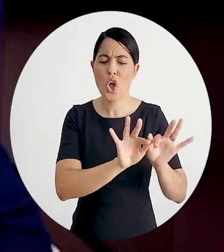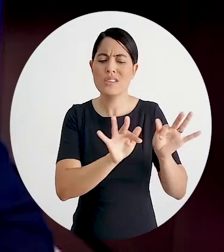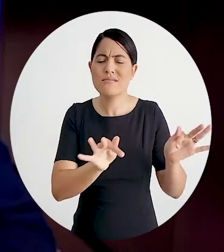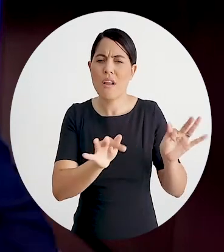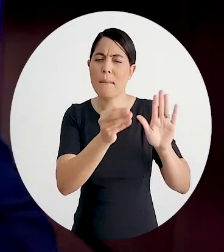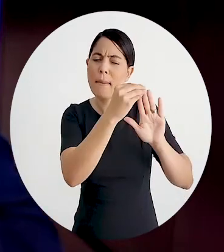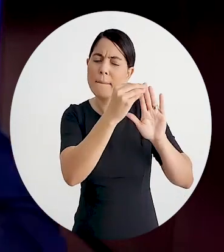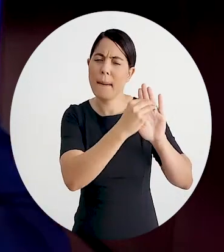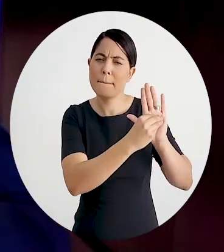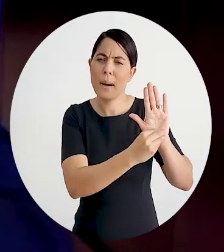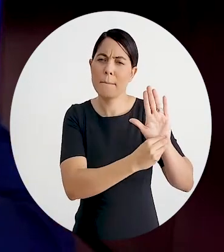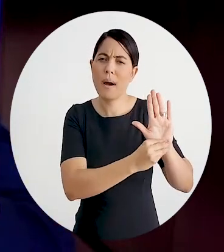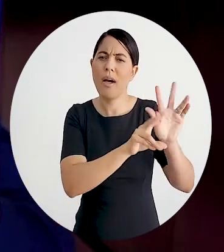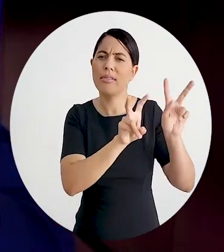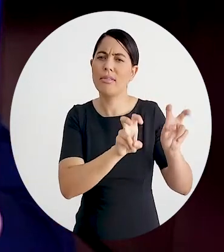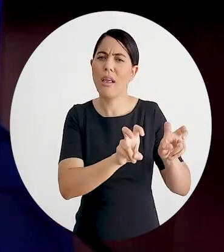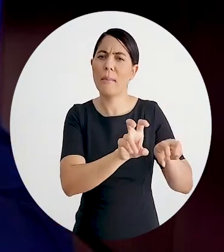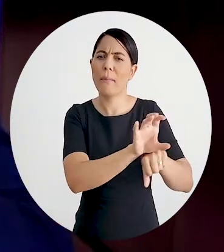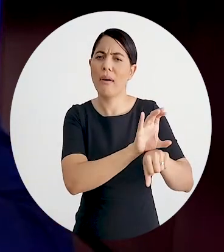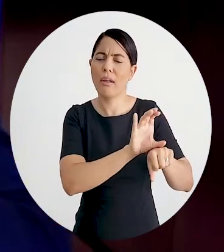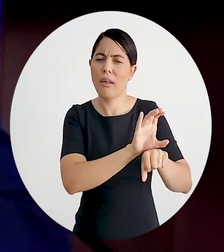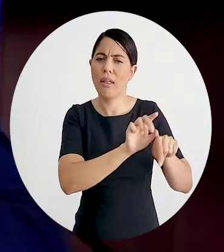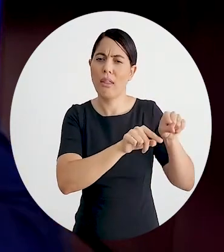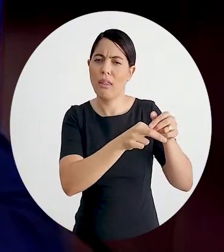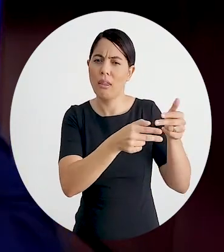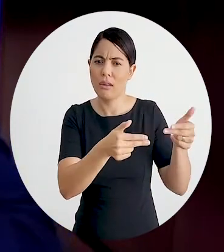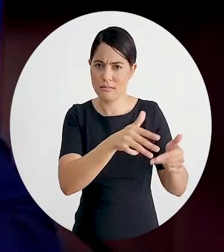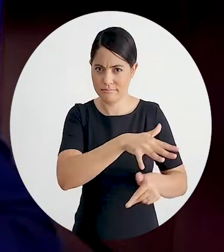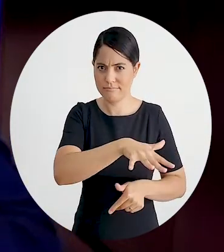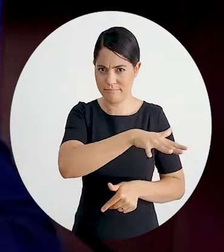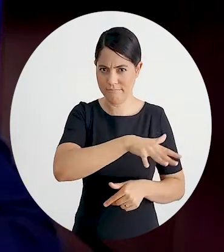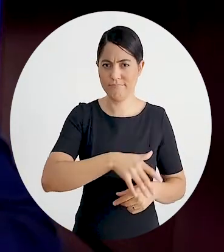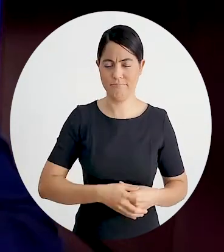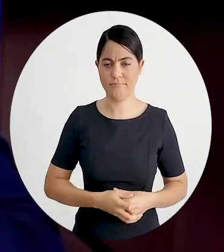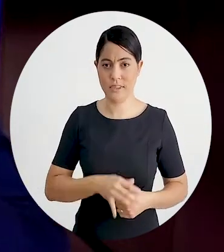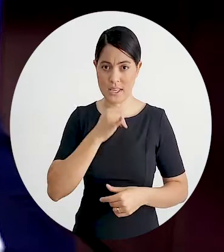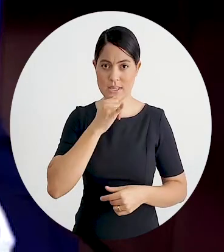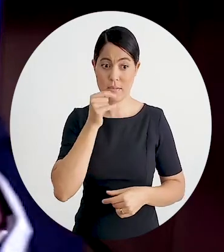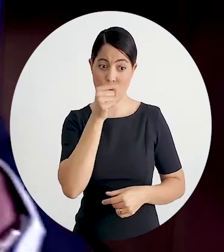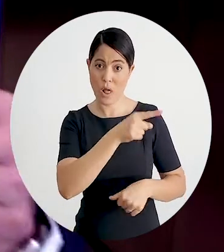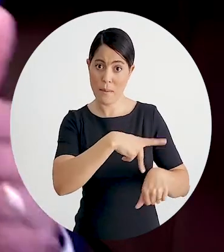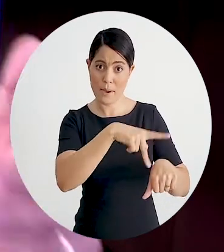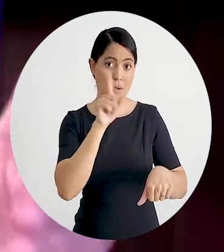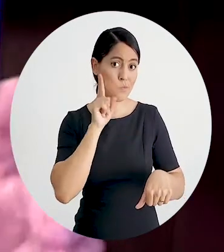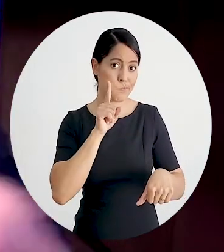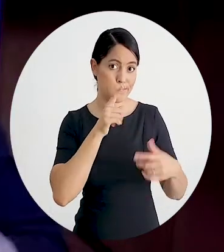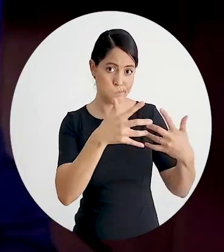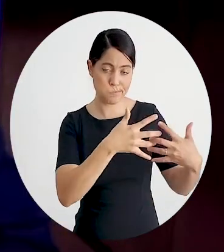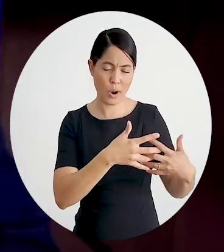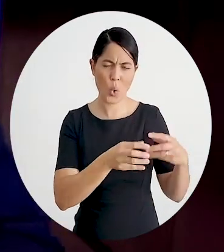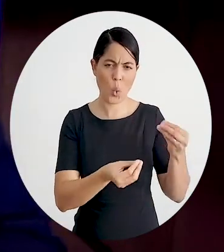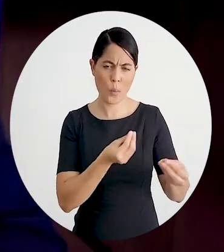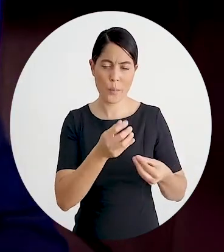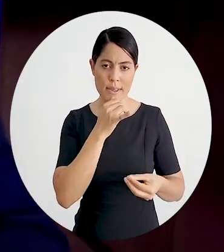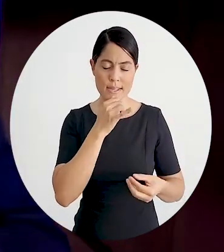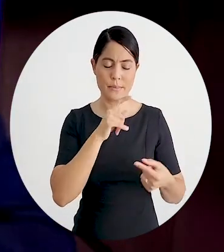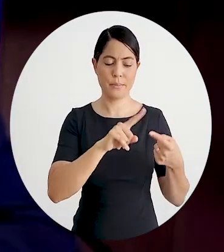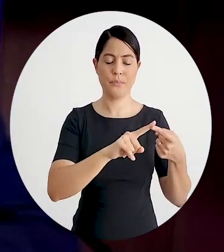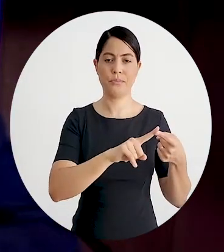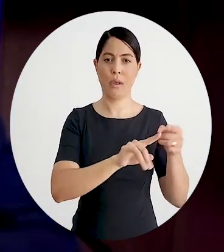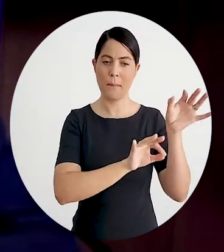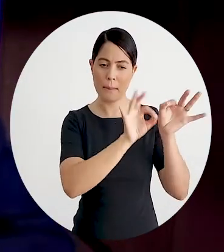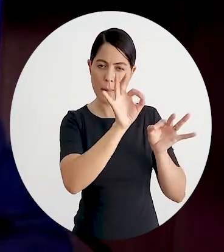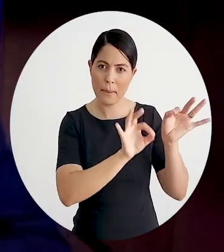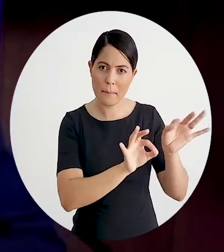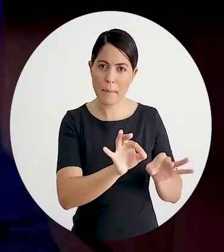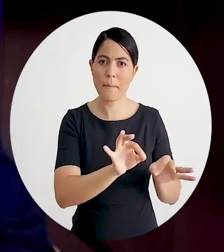apenas das questões ditas materialmente constitucionais. Organização dos poderes, direitos e